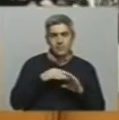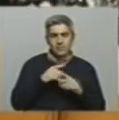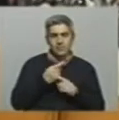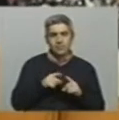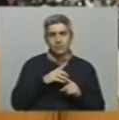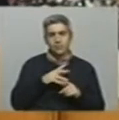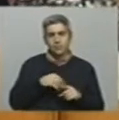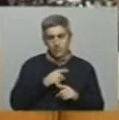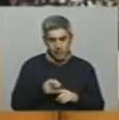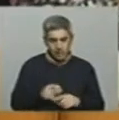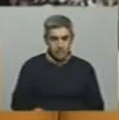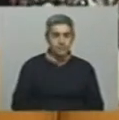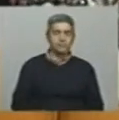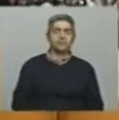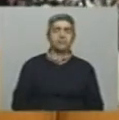diferença no mundo.